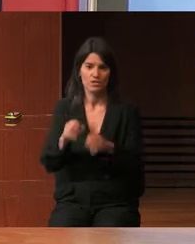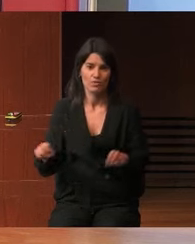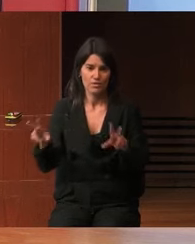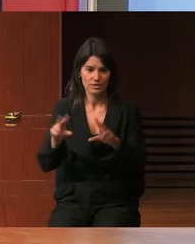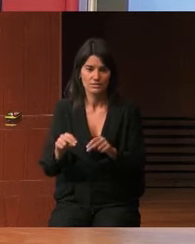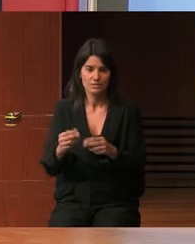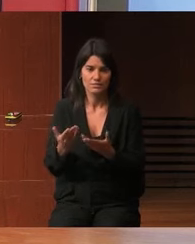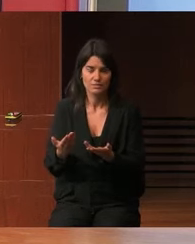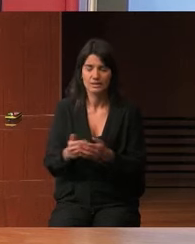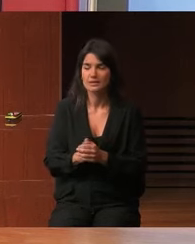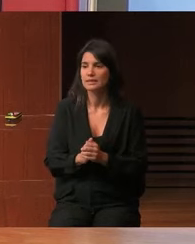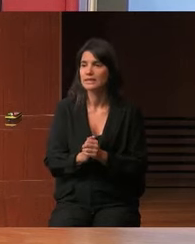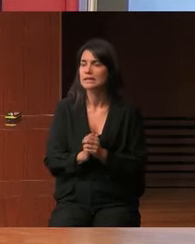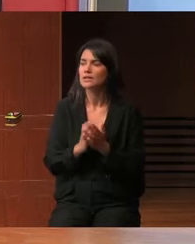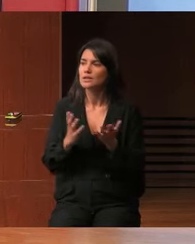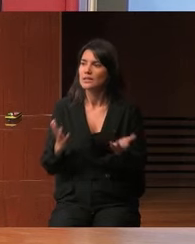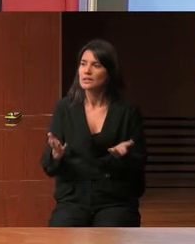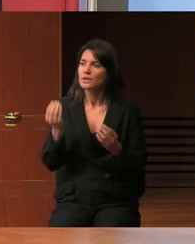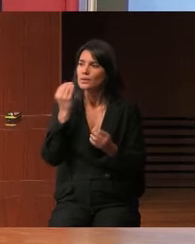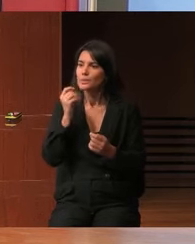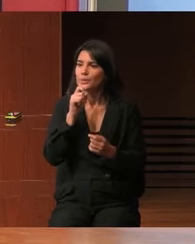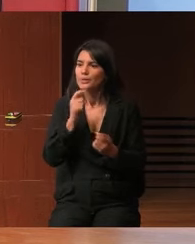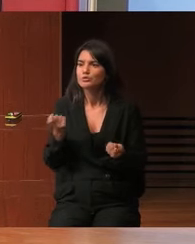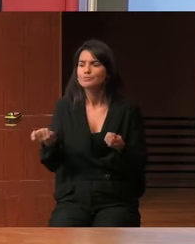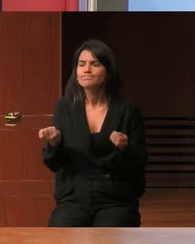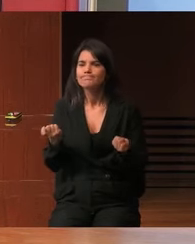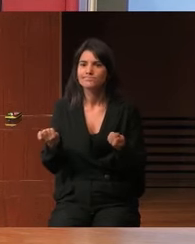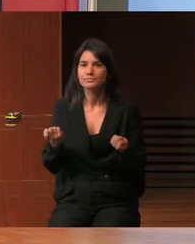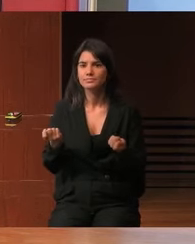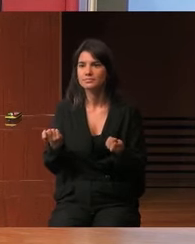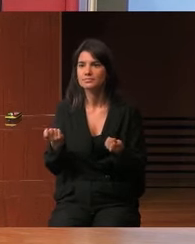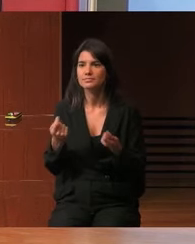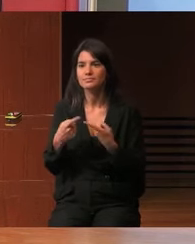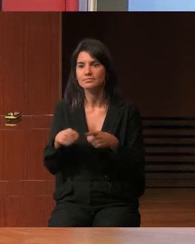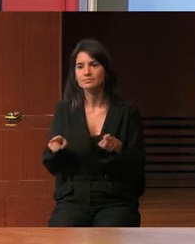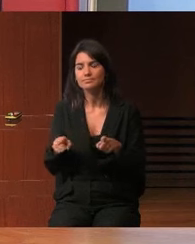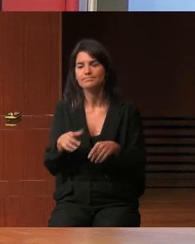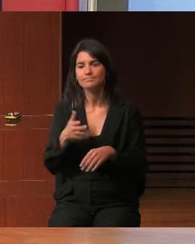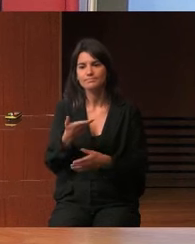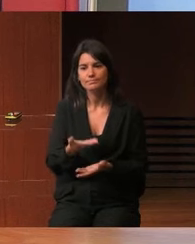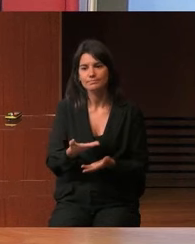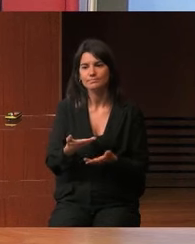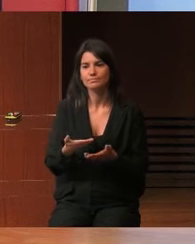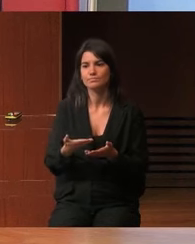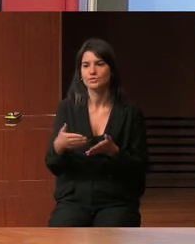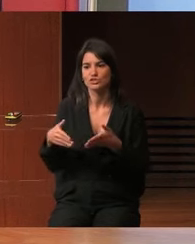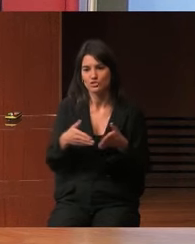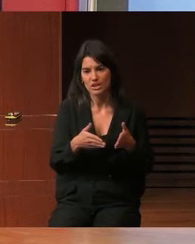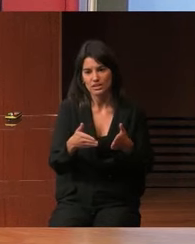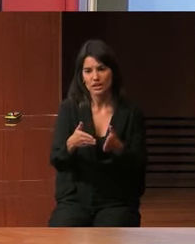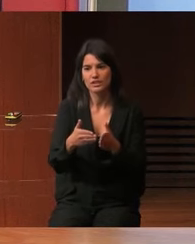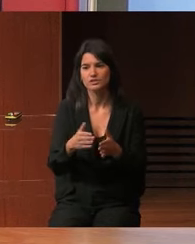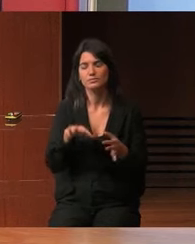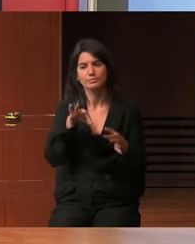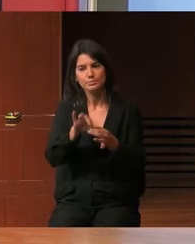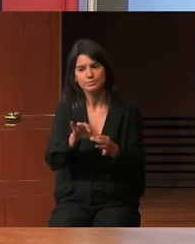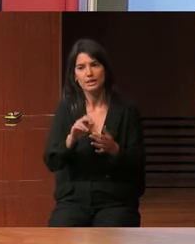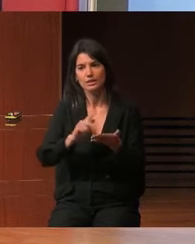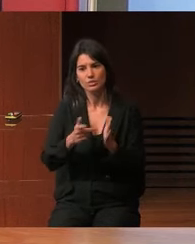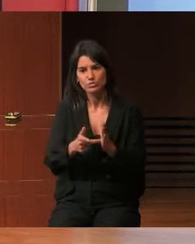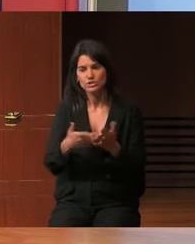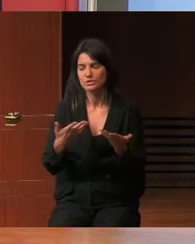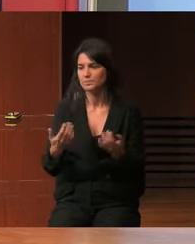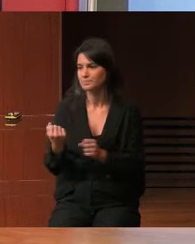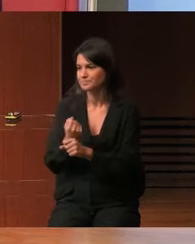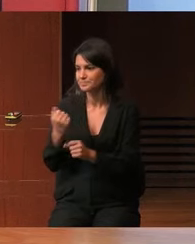como podemos fazer para conciliar esta ideia de uma estratégia mais virada para a tecnologia, com